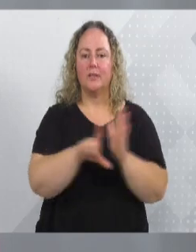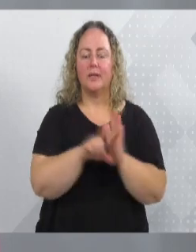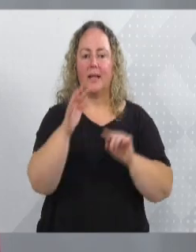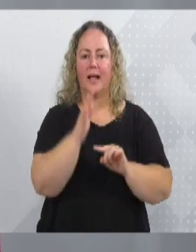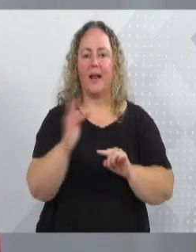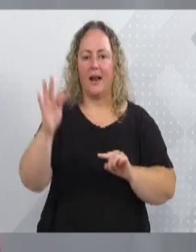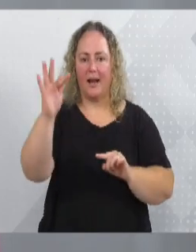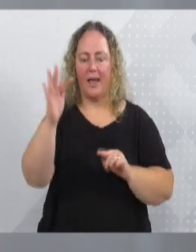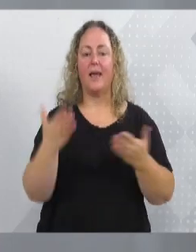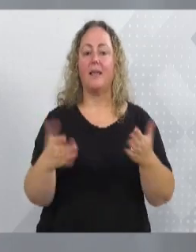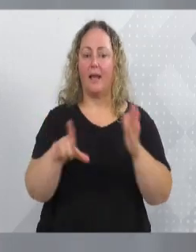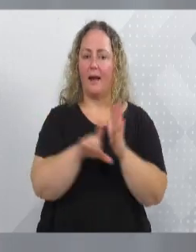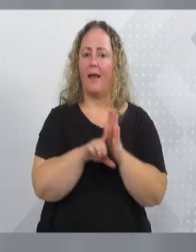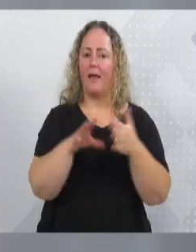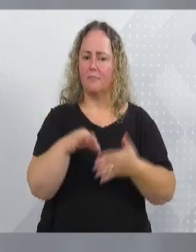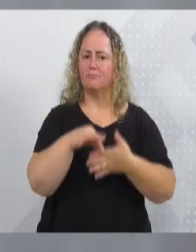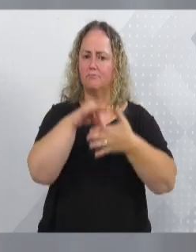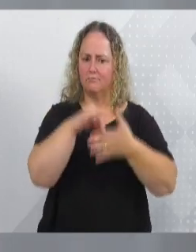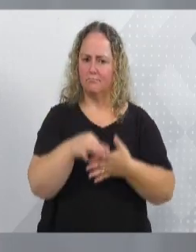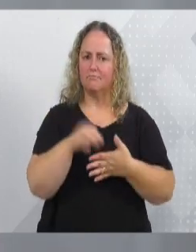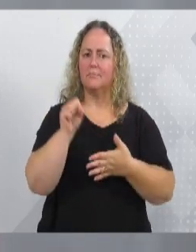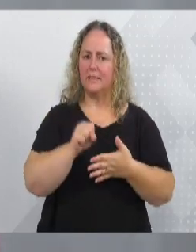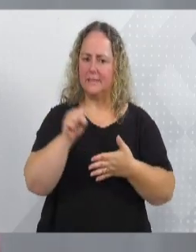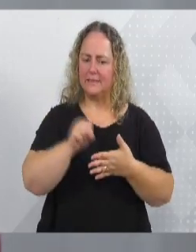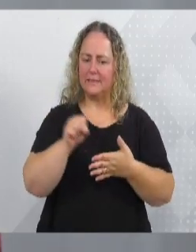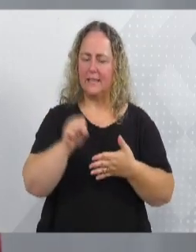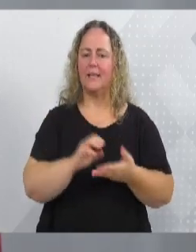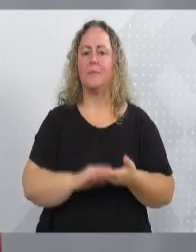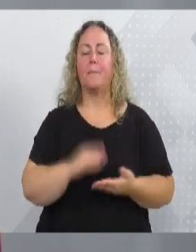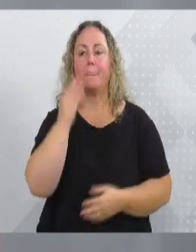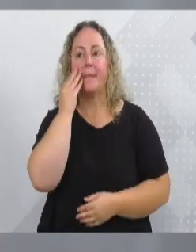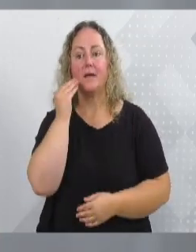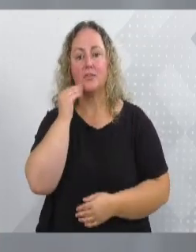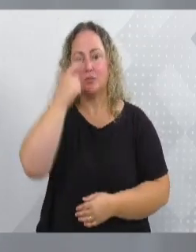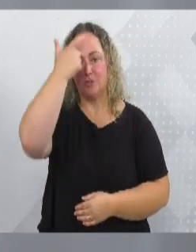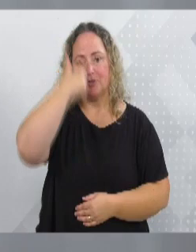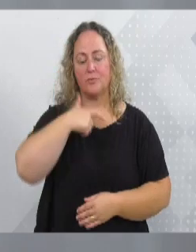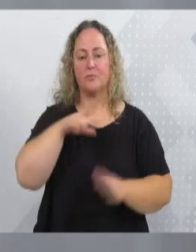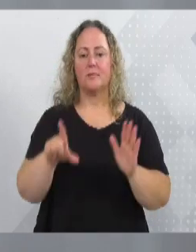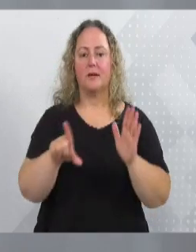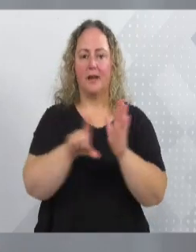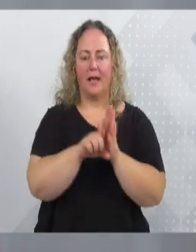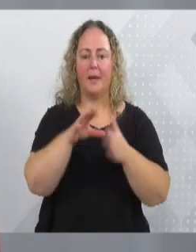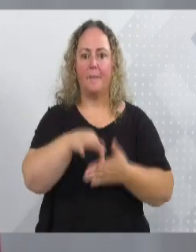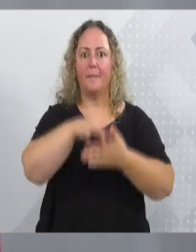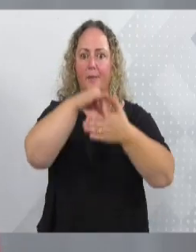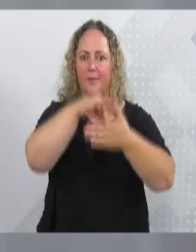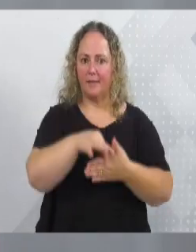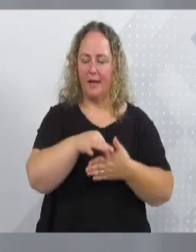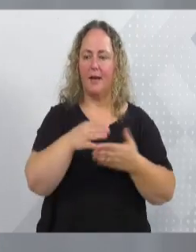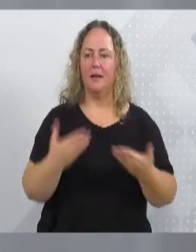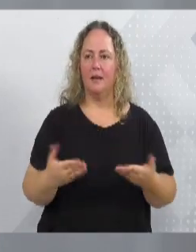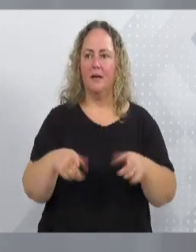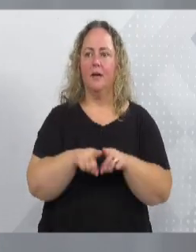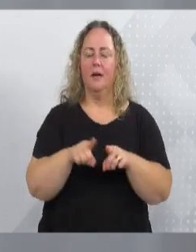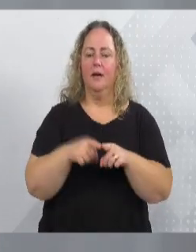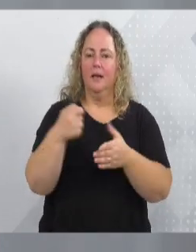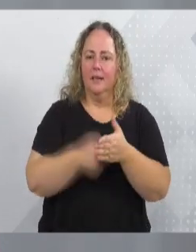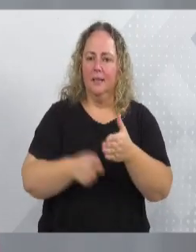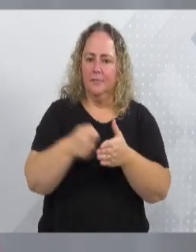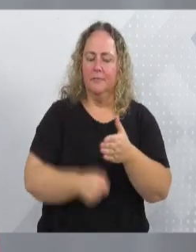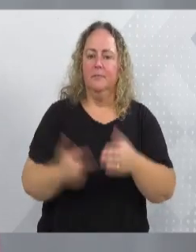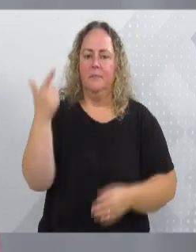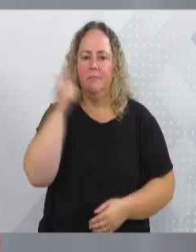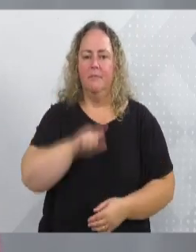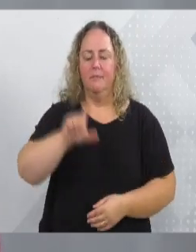da prioridade, nós, enquanto vereador, eu, vereador Gilson, trouxe para essa casa a lei da prioridade e também brigamos muito para que a